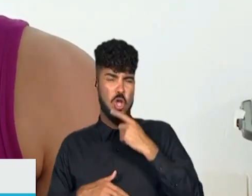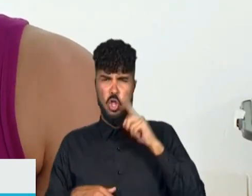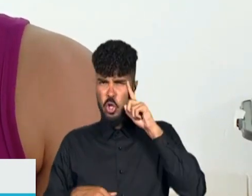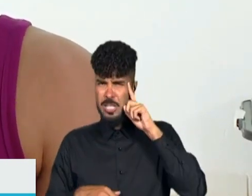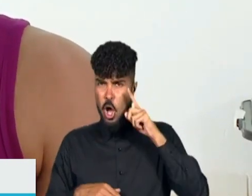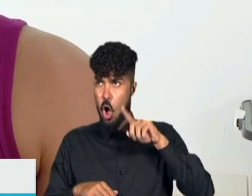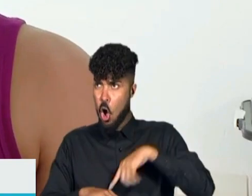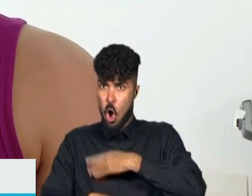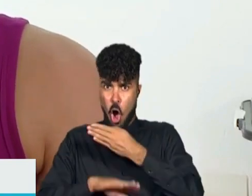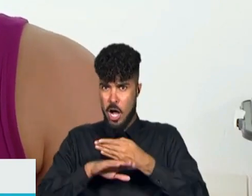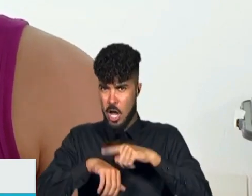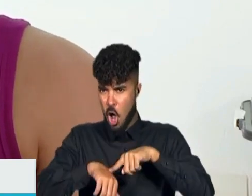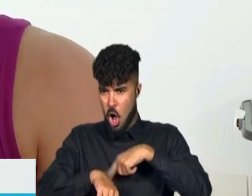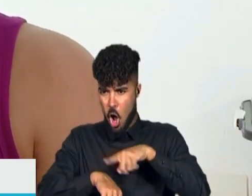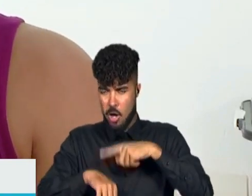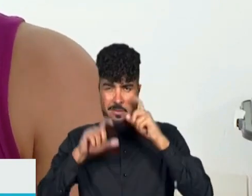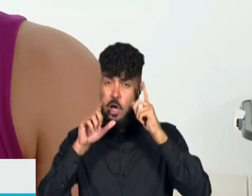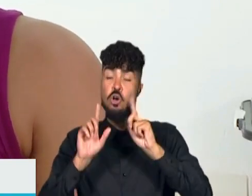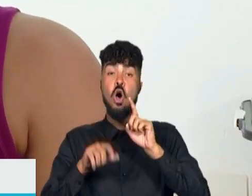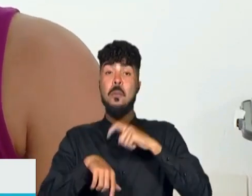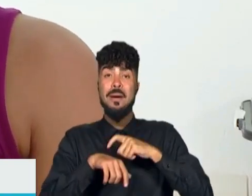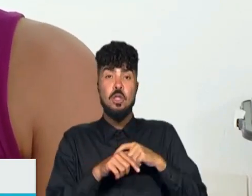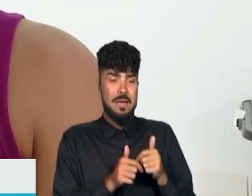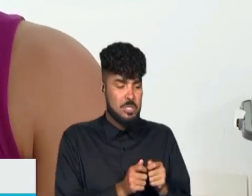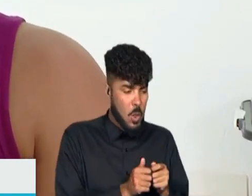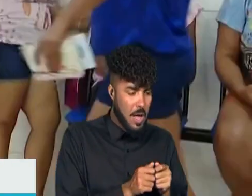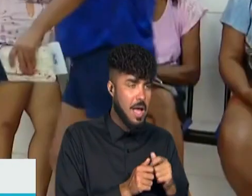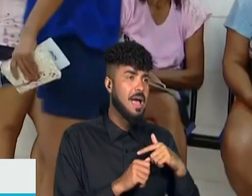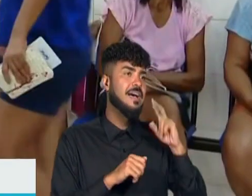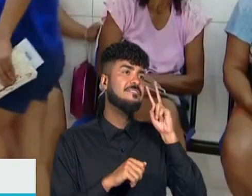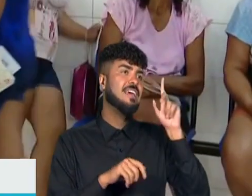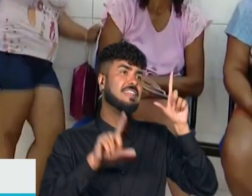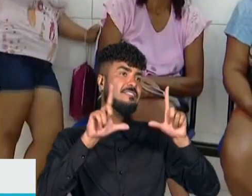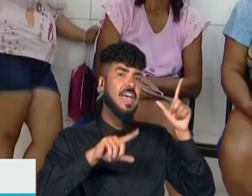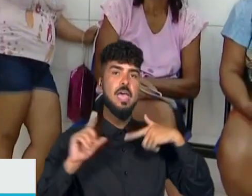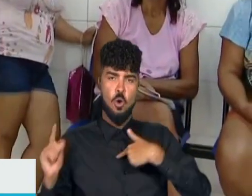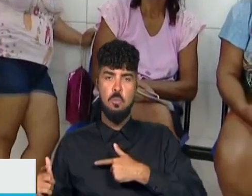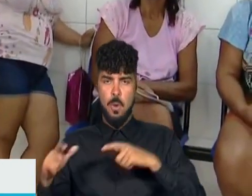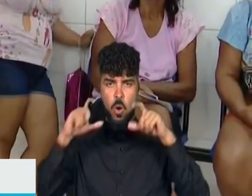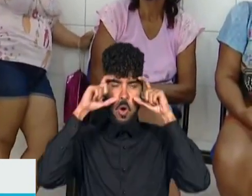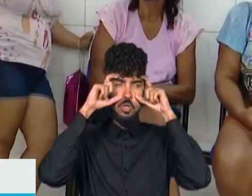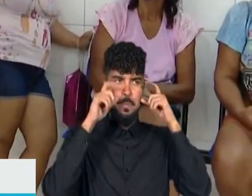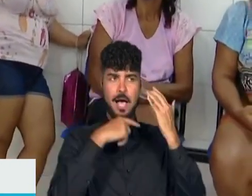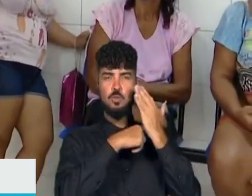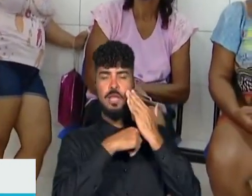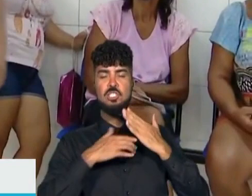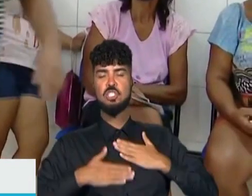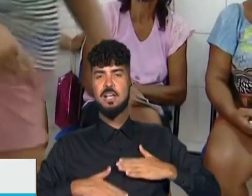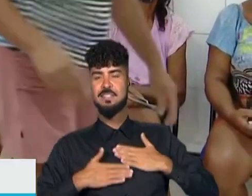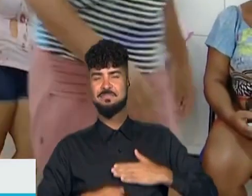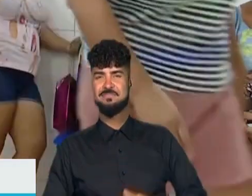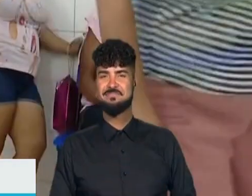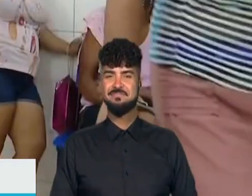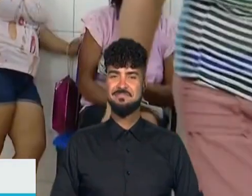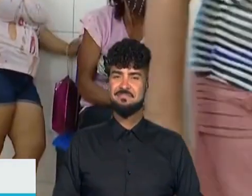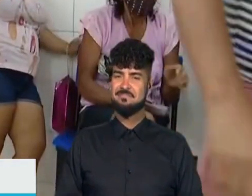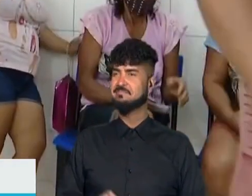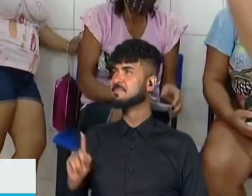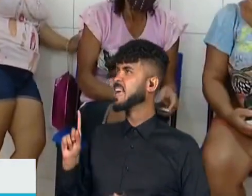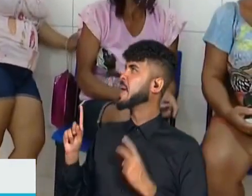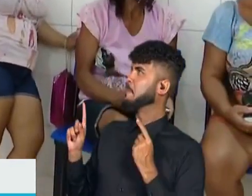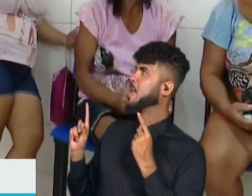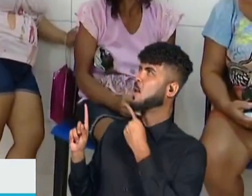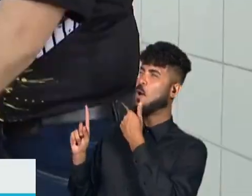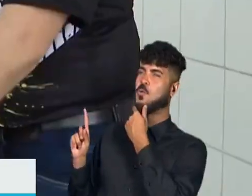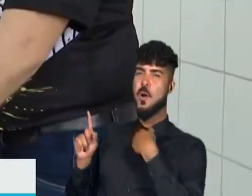celular, TV, alguma coisa, né? Só para descanso mesmo. muito melhor para o pescador